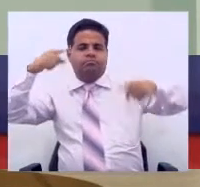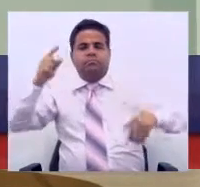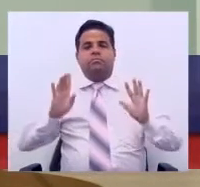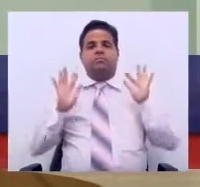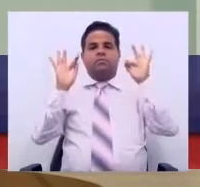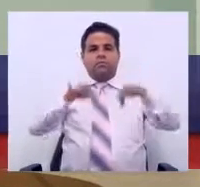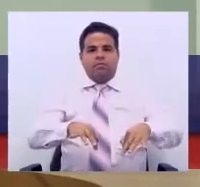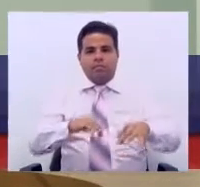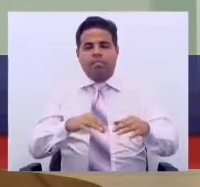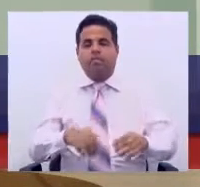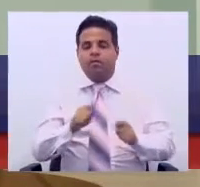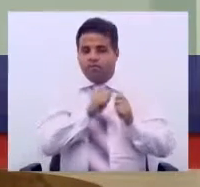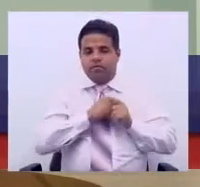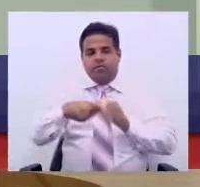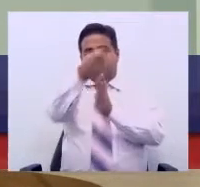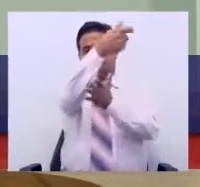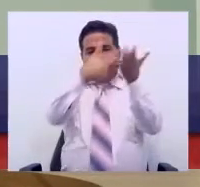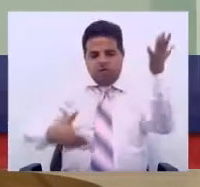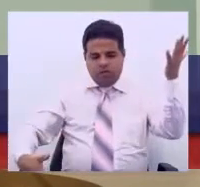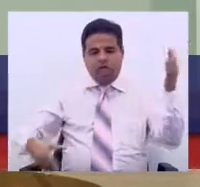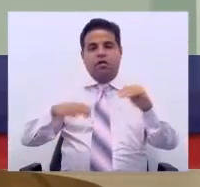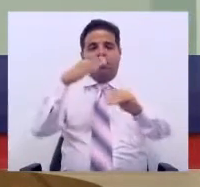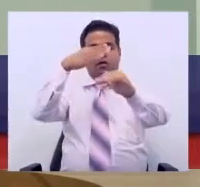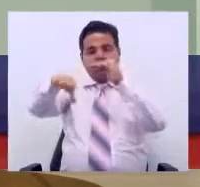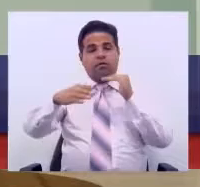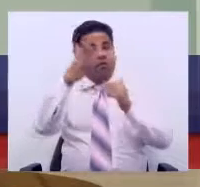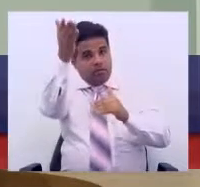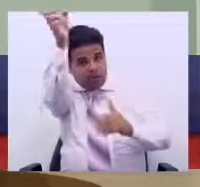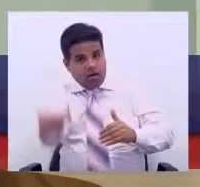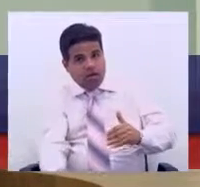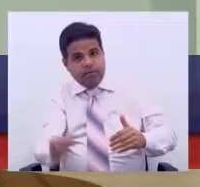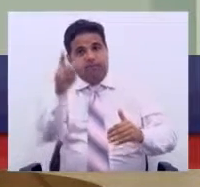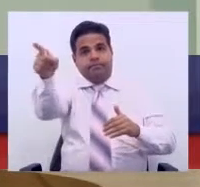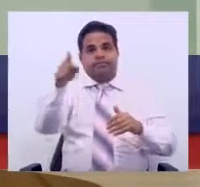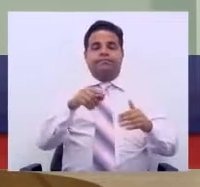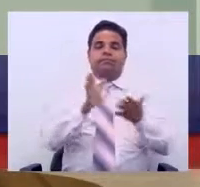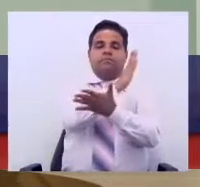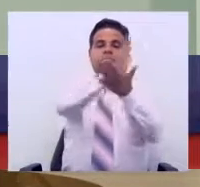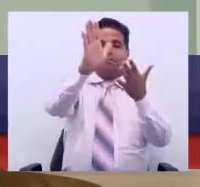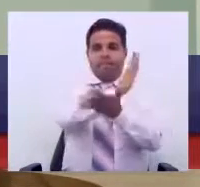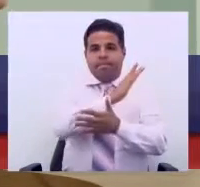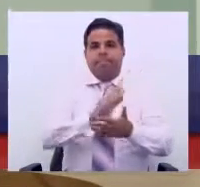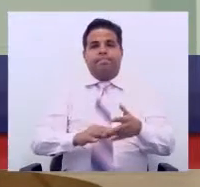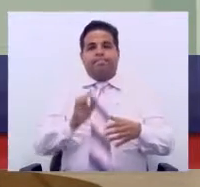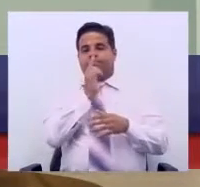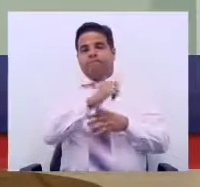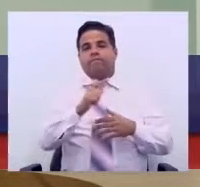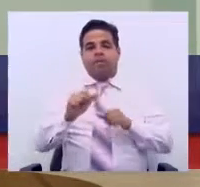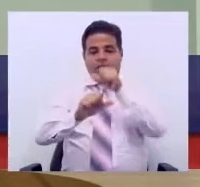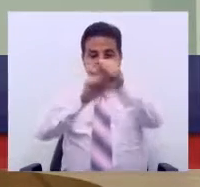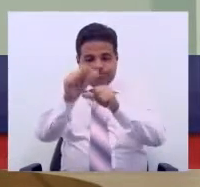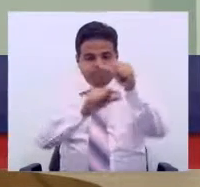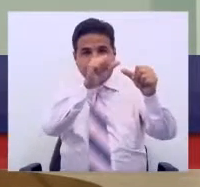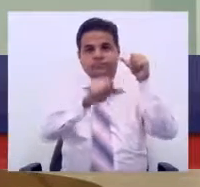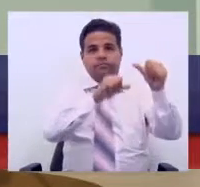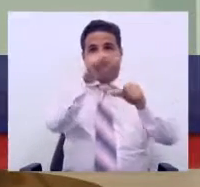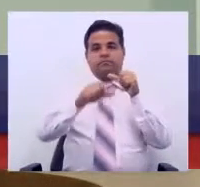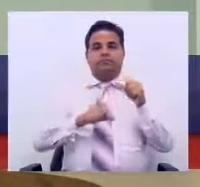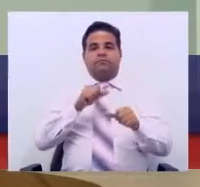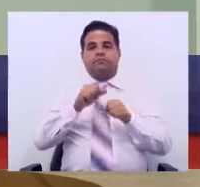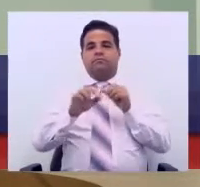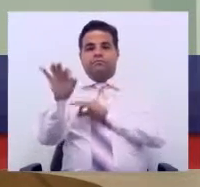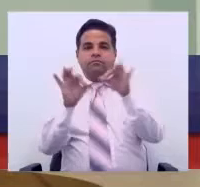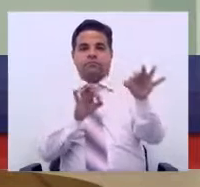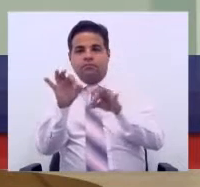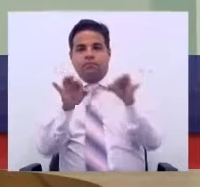Nós fizemos um memorando encaminhando para Vossa Excelência para alguma retificação que não altera a essência do projeto.